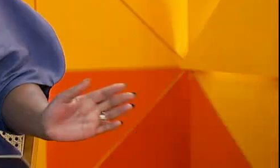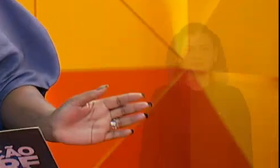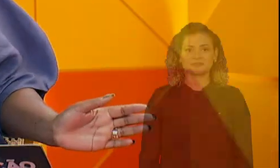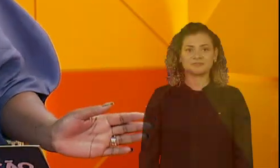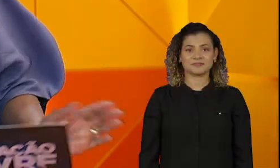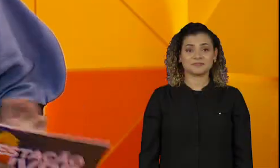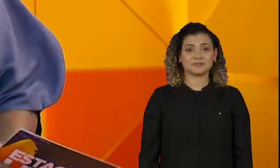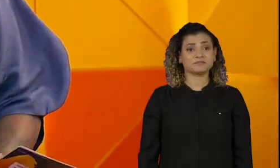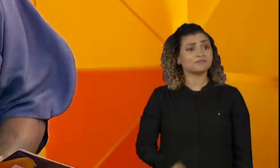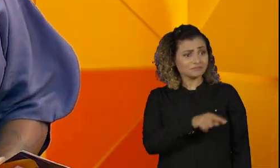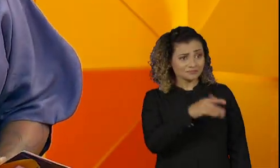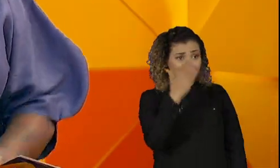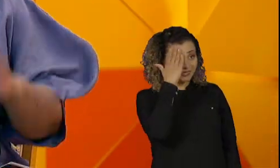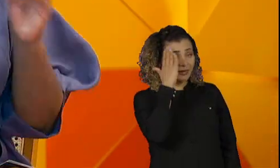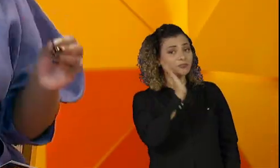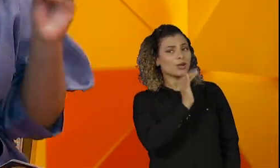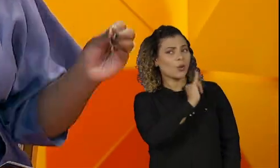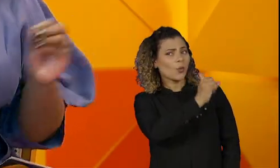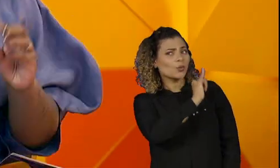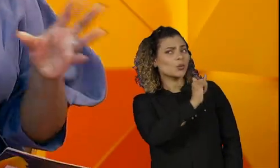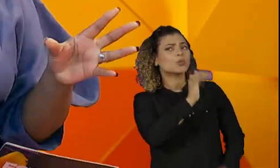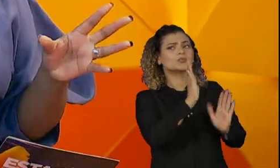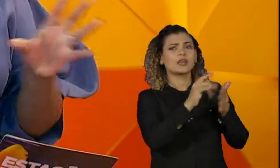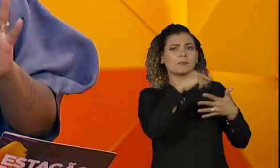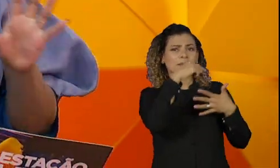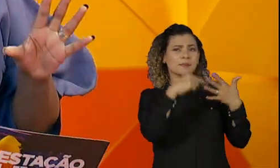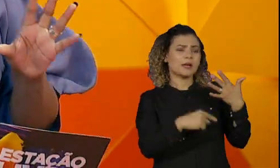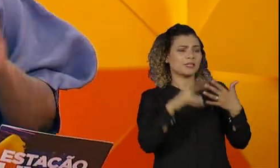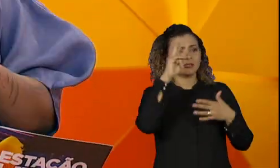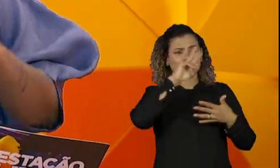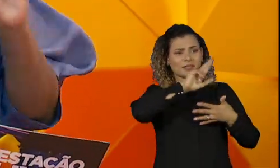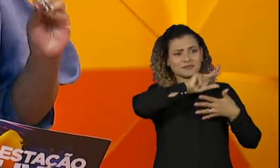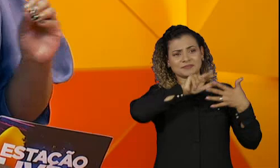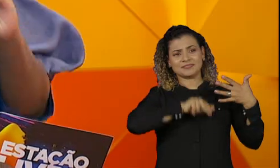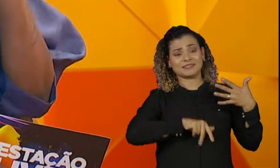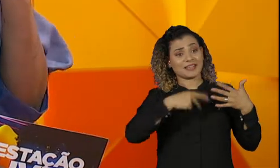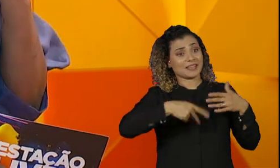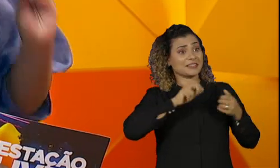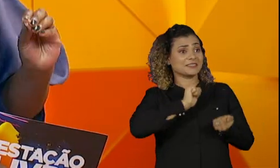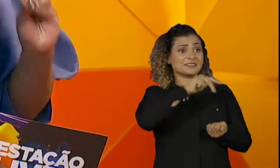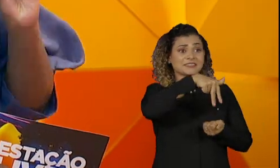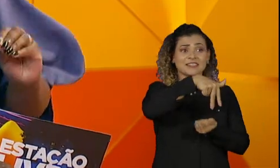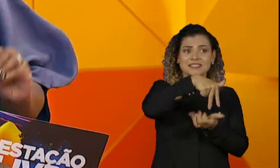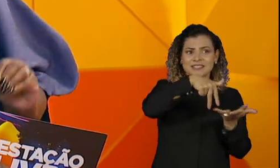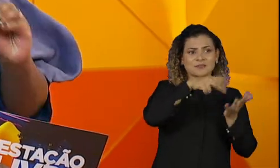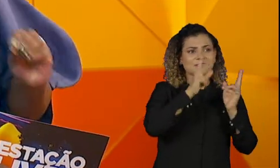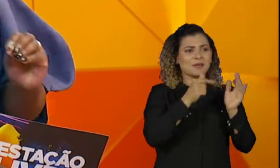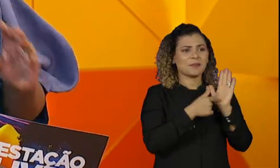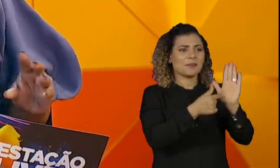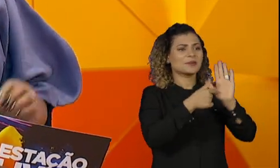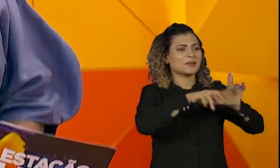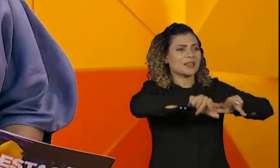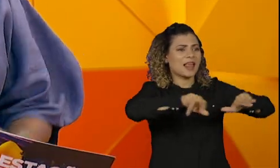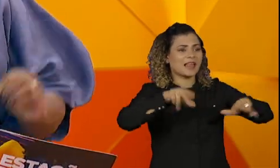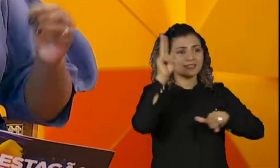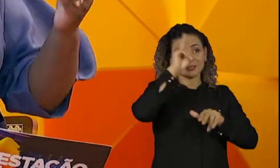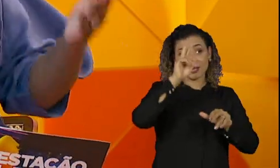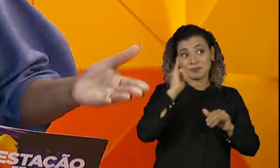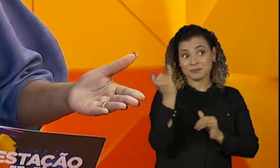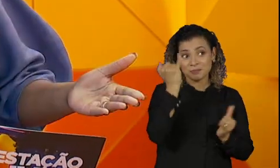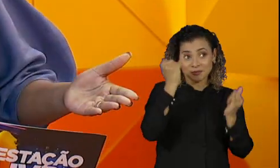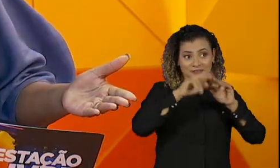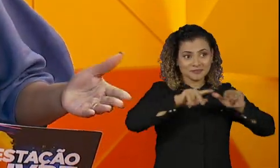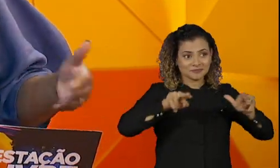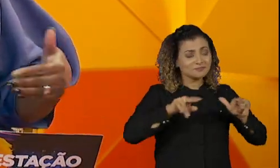Oswaldo, você sabe que a gente já contou aqui, a gente conta tudo quanto é história. Estação Livre é um programa incrível, vem sempre revelando histórias importantes. A